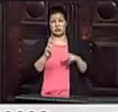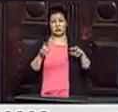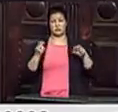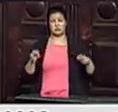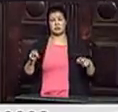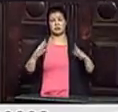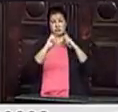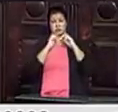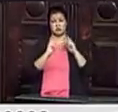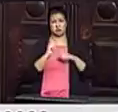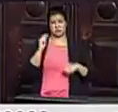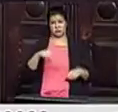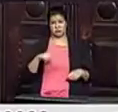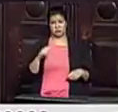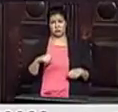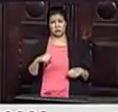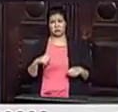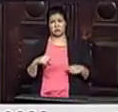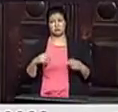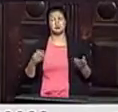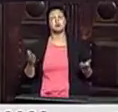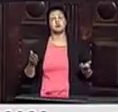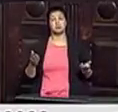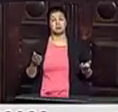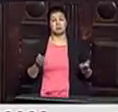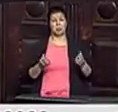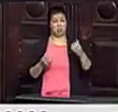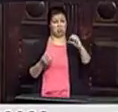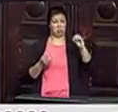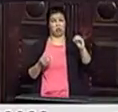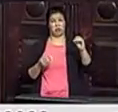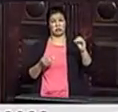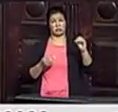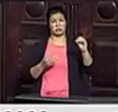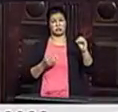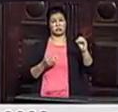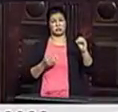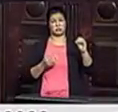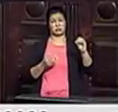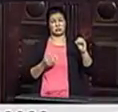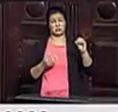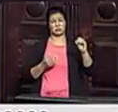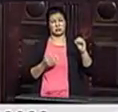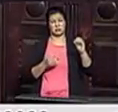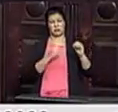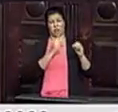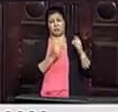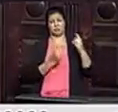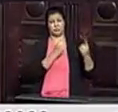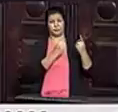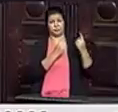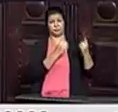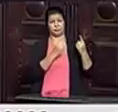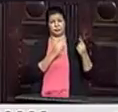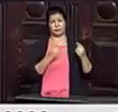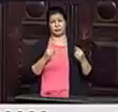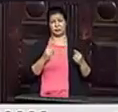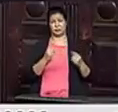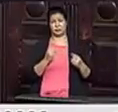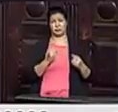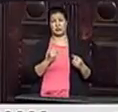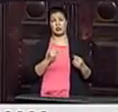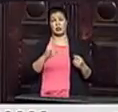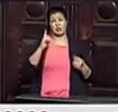10 concorreriam entre si e 2 viriam para casa. Isso é que é o conceito do voto distrital. Viriam aqui